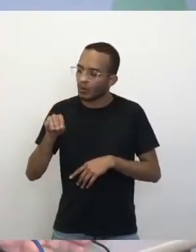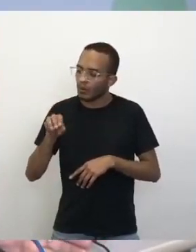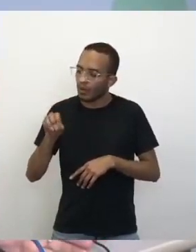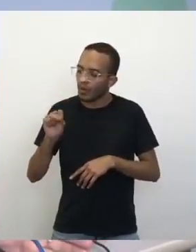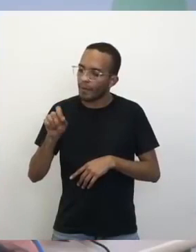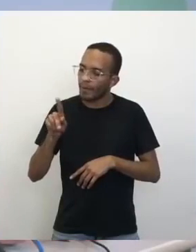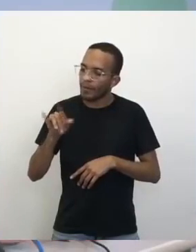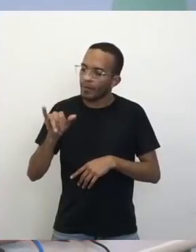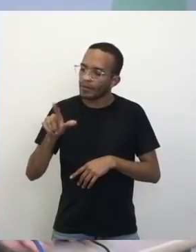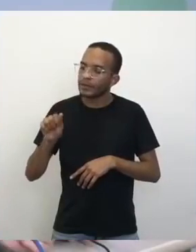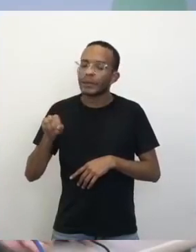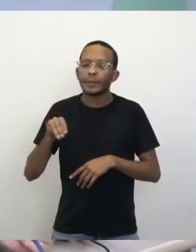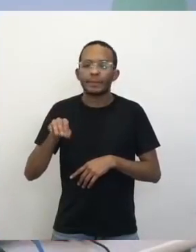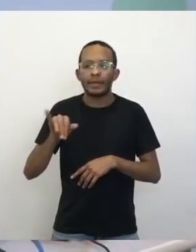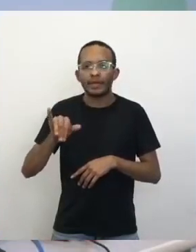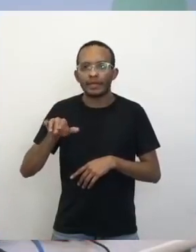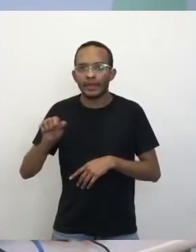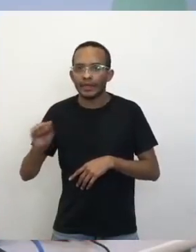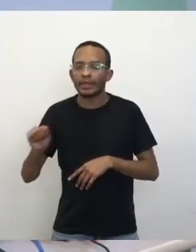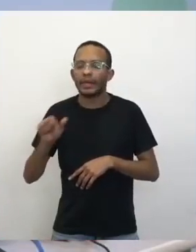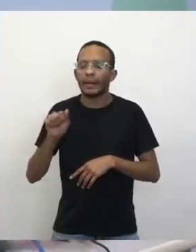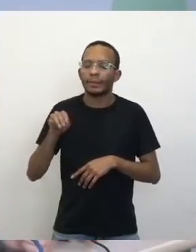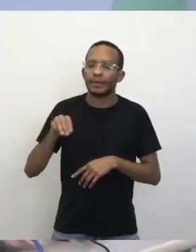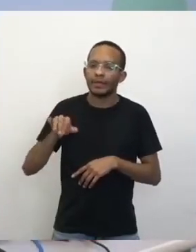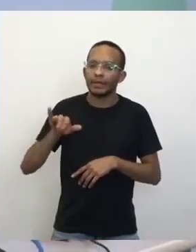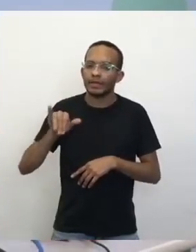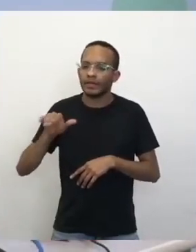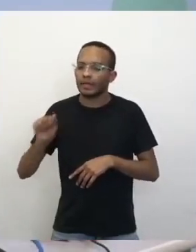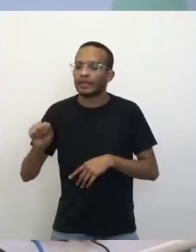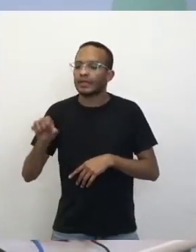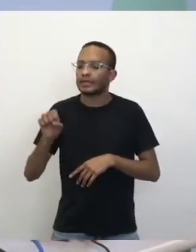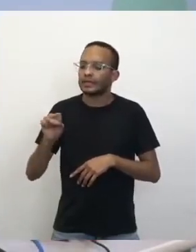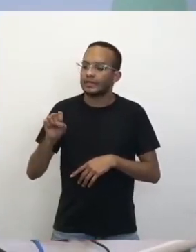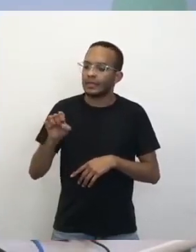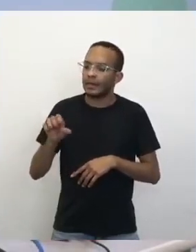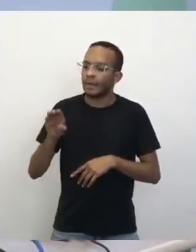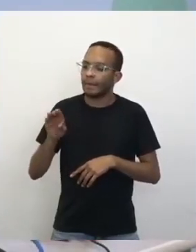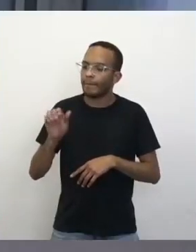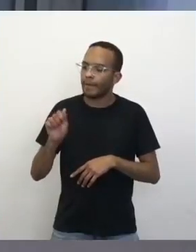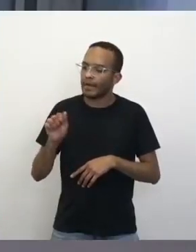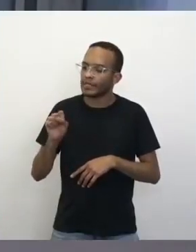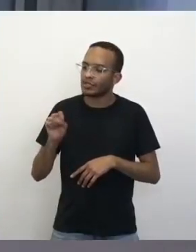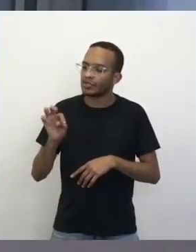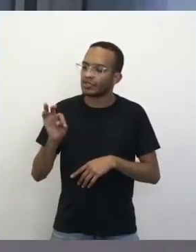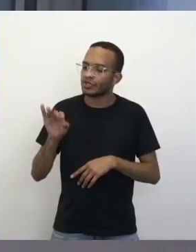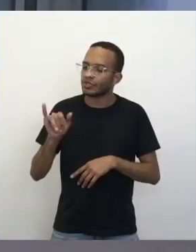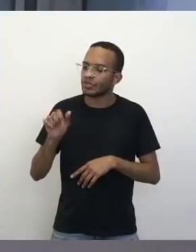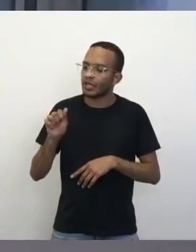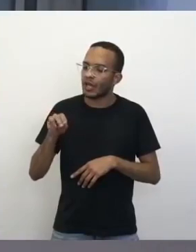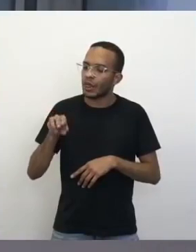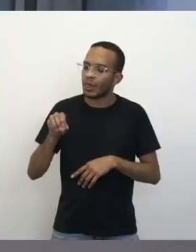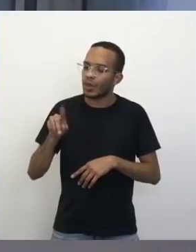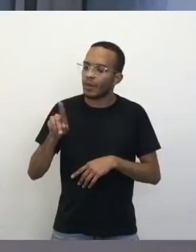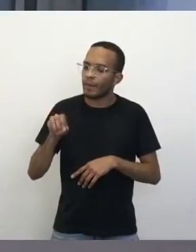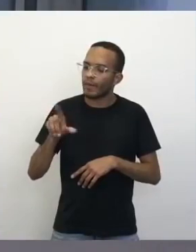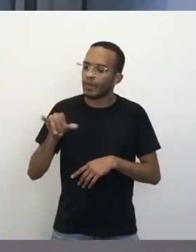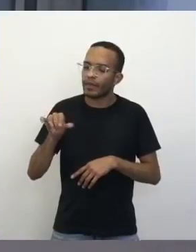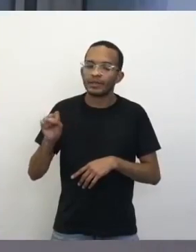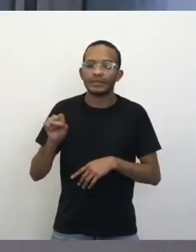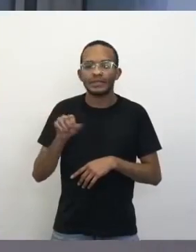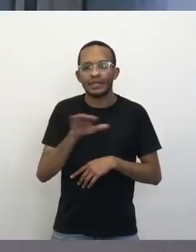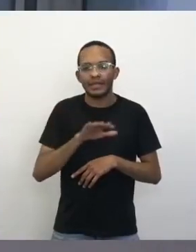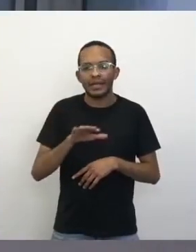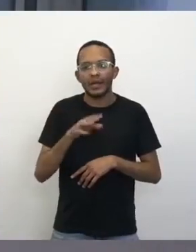Americana, Marília, Caieiras e Sebastianópolis do Sul. Gostei desse nome. E aí, professora Inês, 4 raiz de